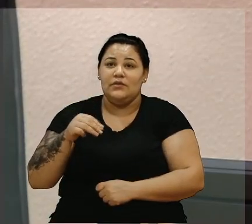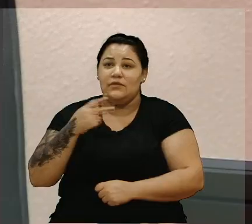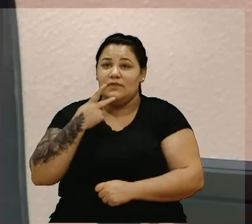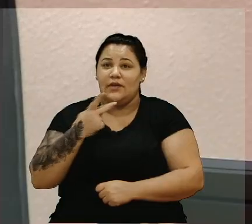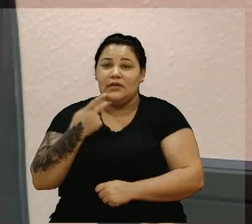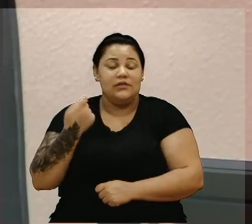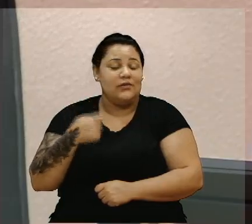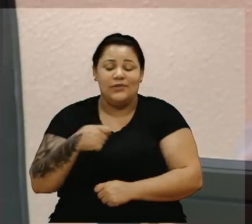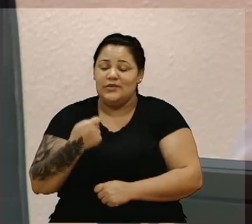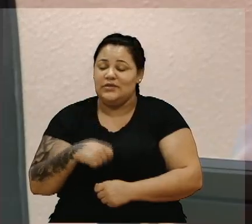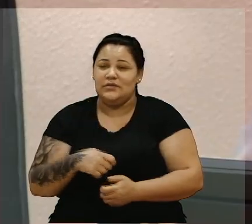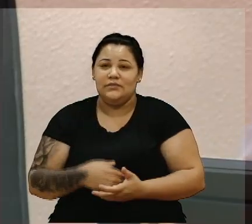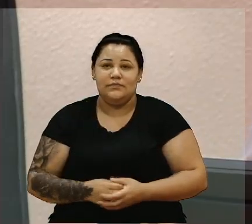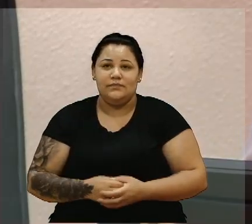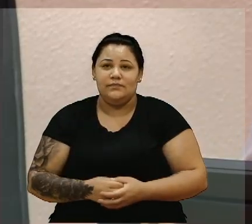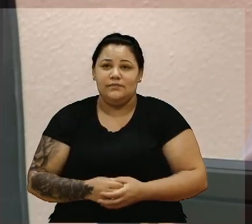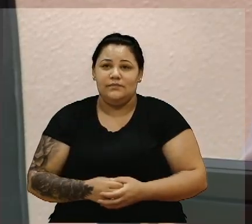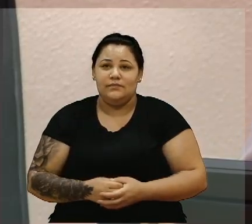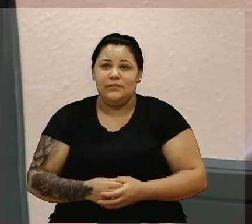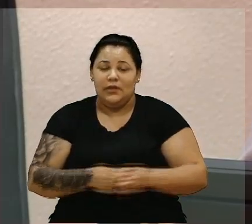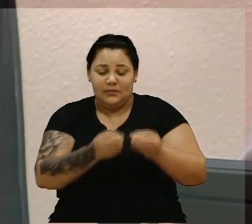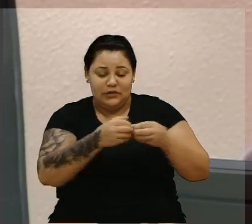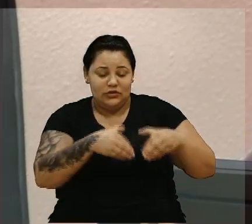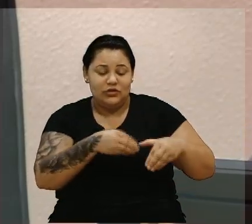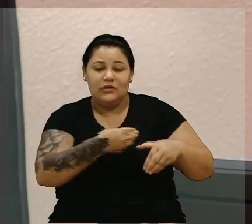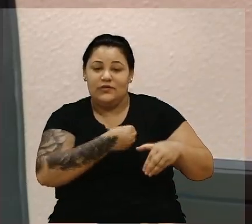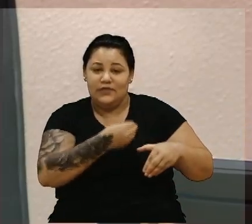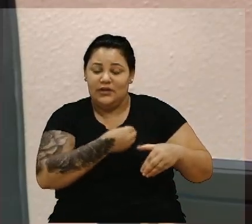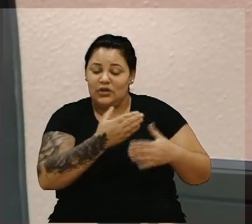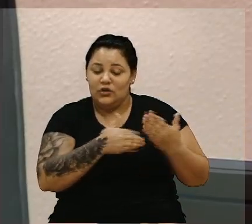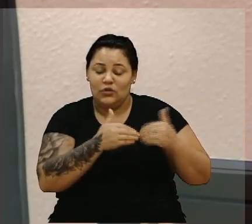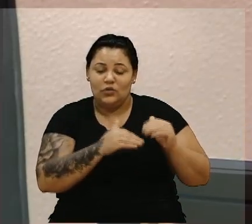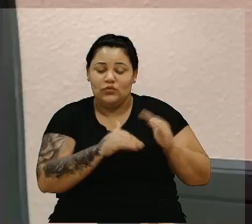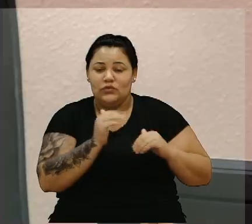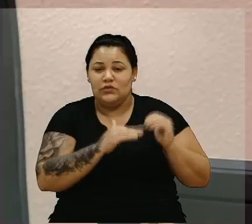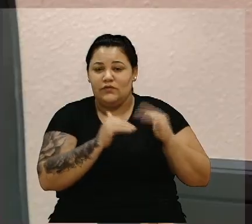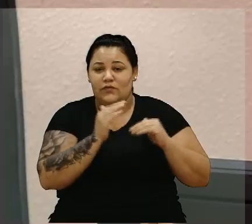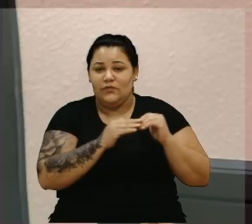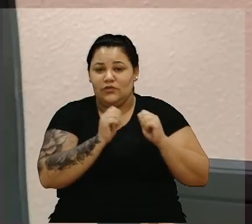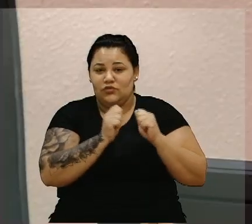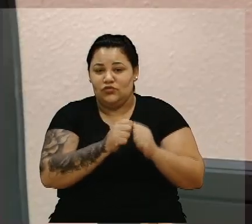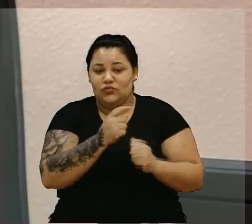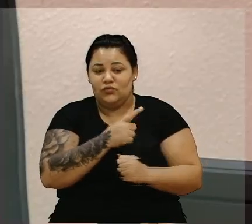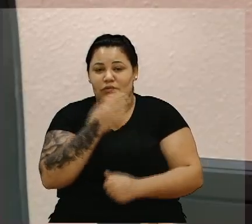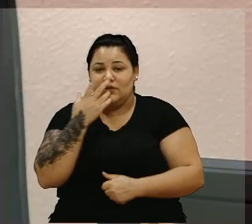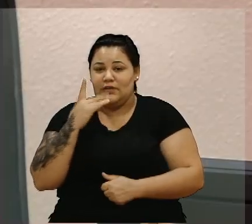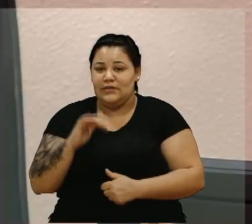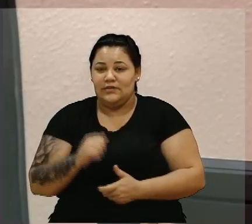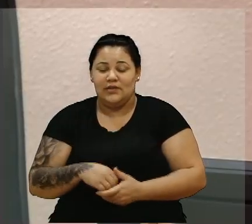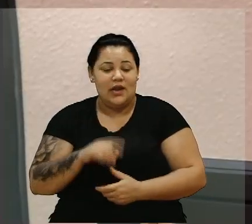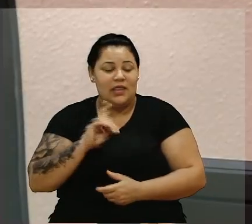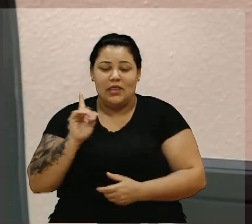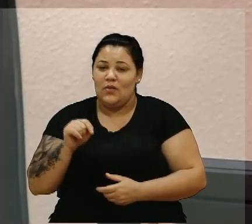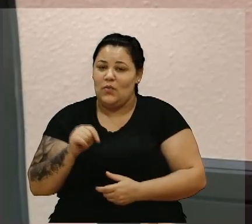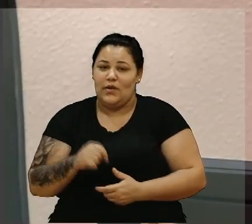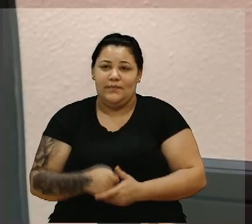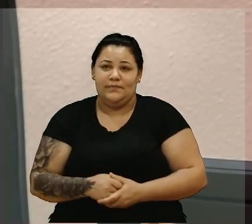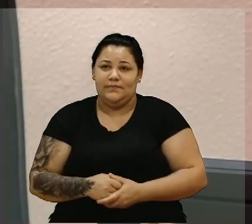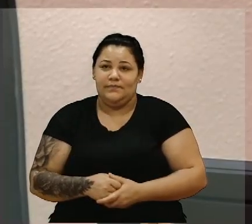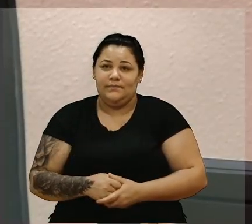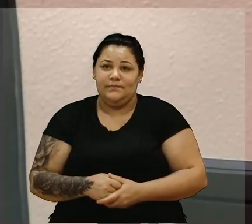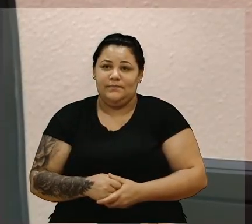precisa, prejudicando a vida e o desenvolvimento dessa criança. Eles não são médicos, mas